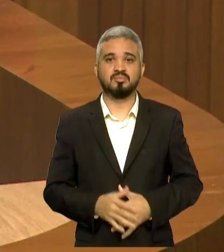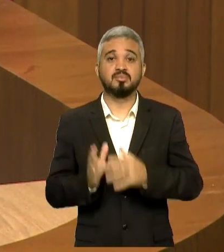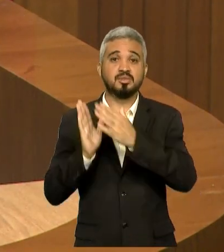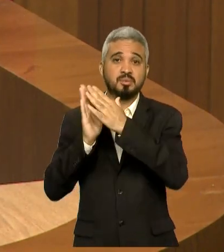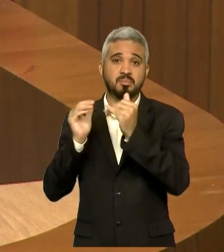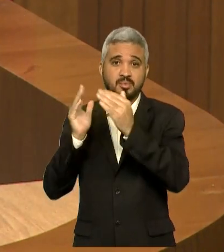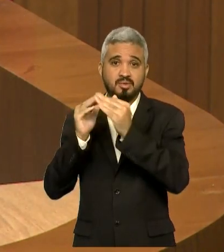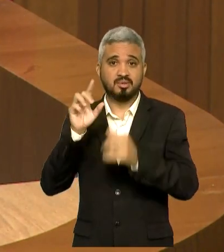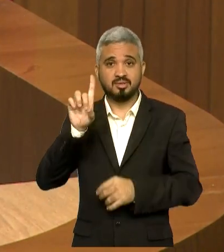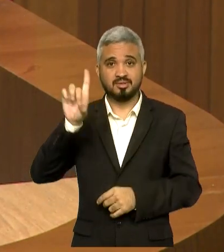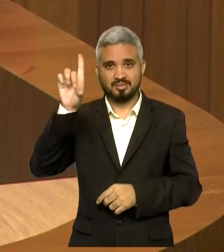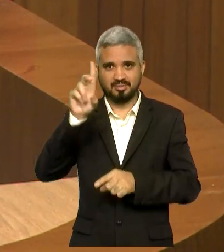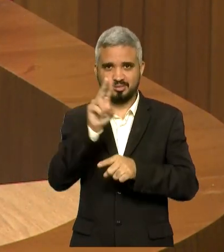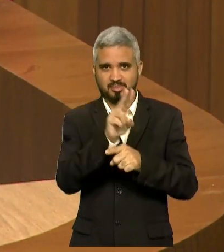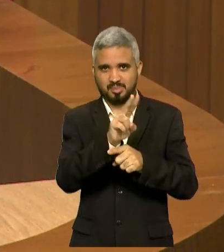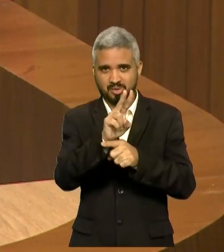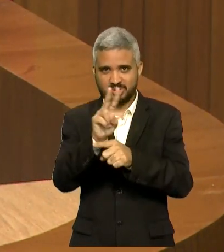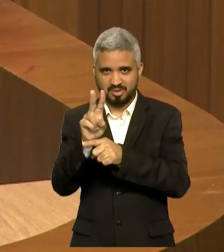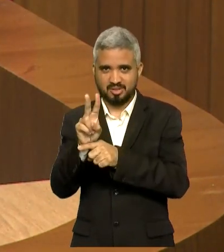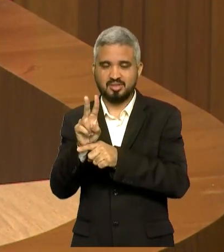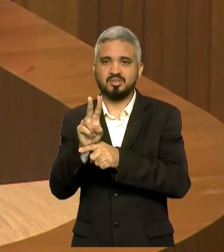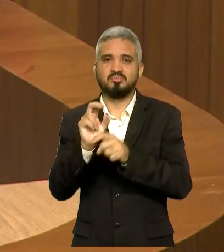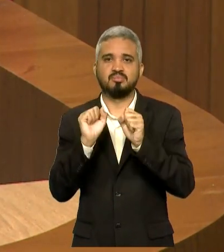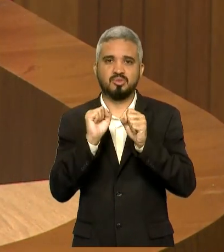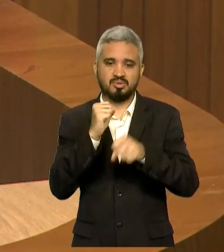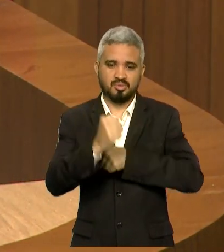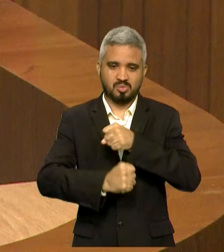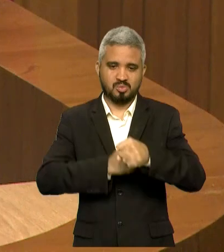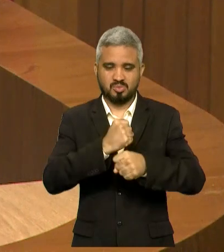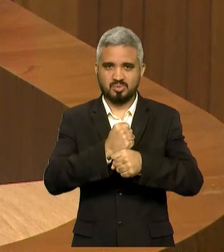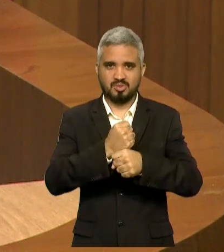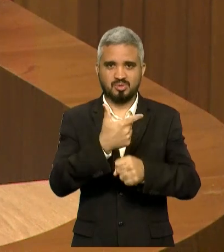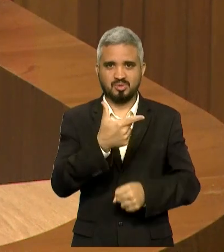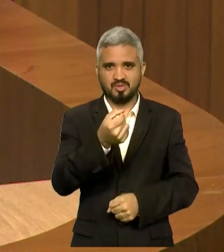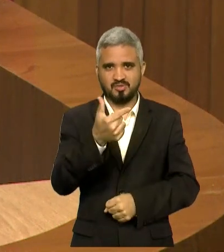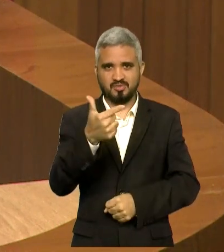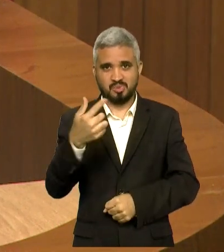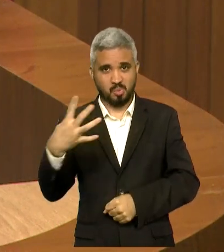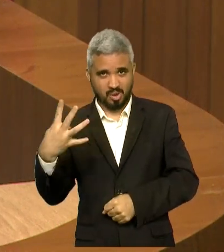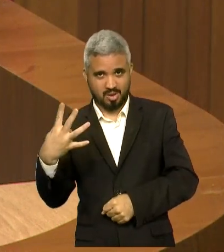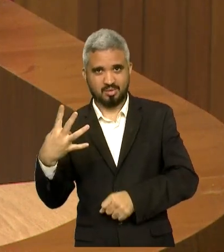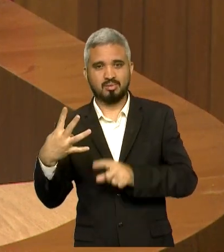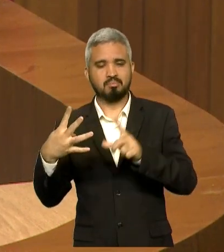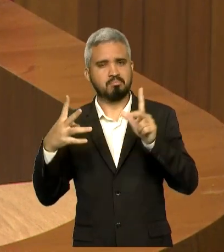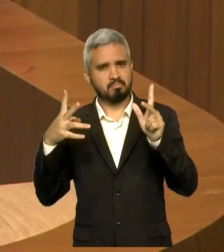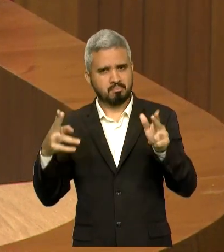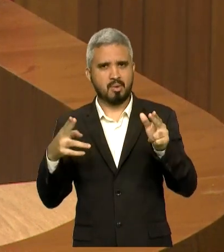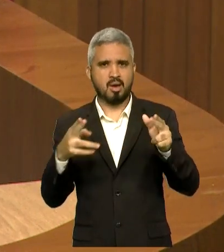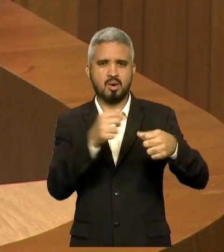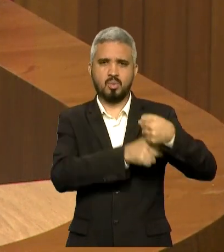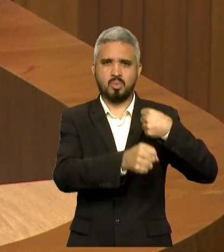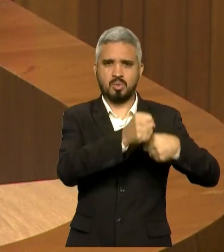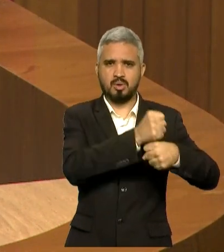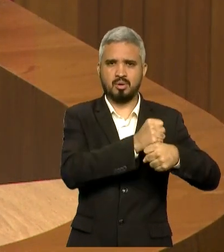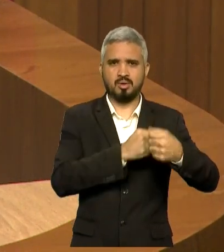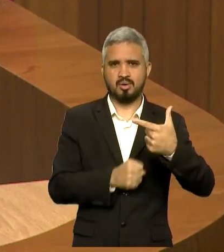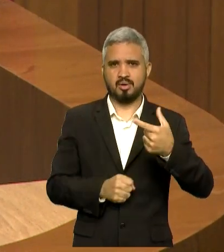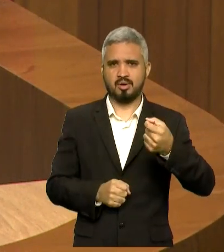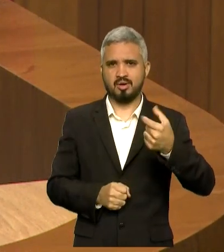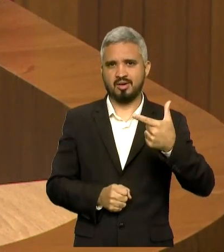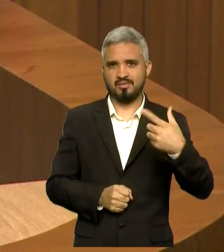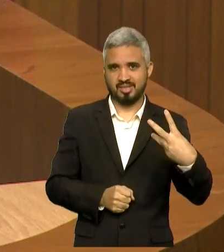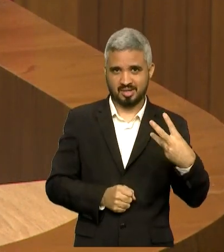de Deus para que nós possamos ter um ano tão profícuo quanto foi o ano passado, em que nossa produção legislativa